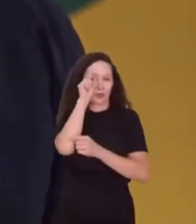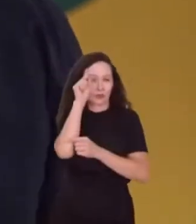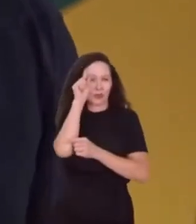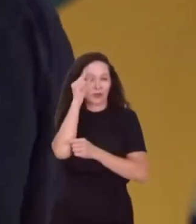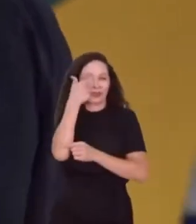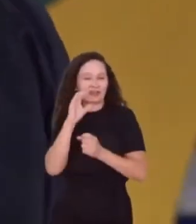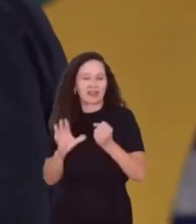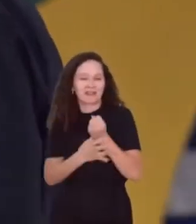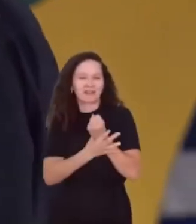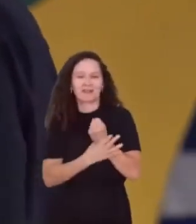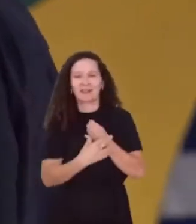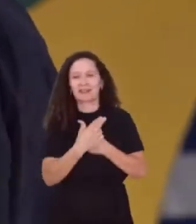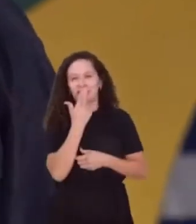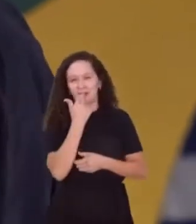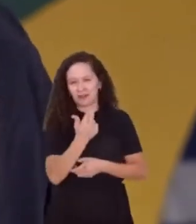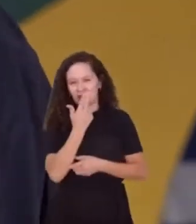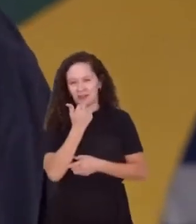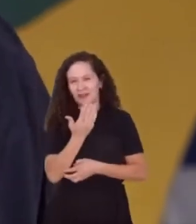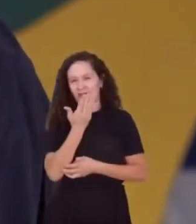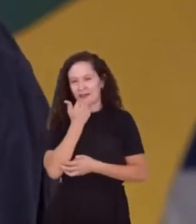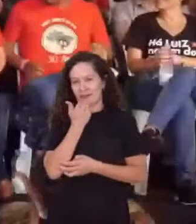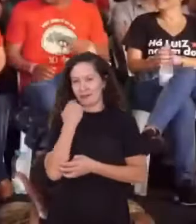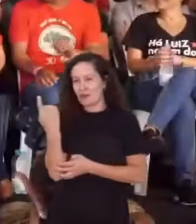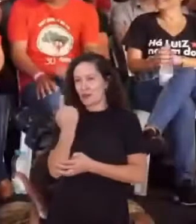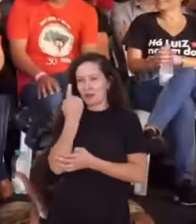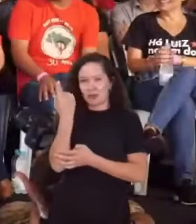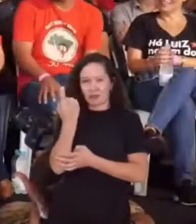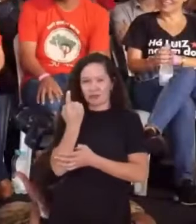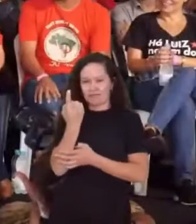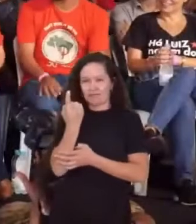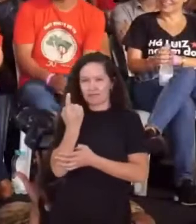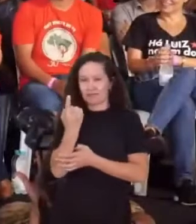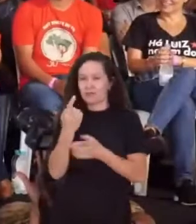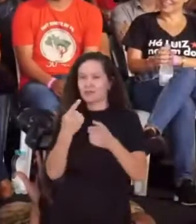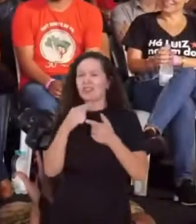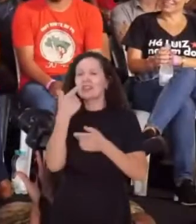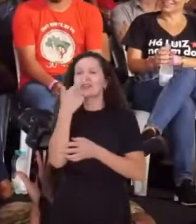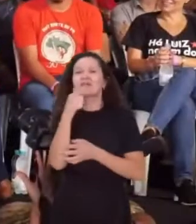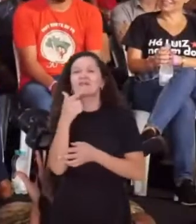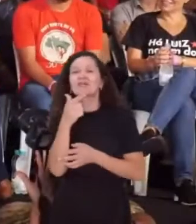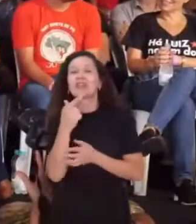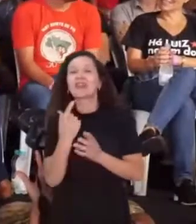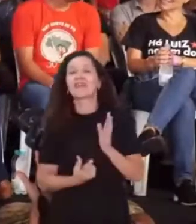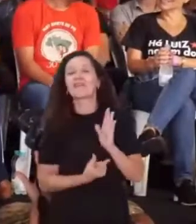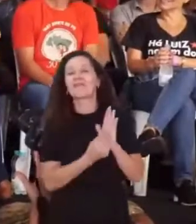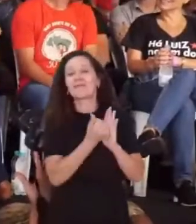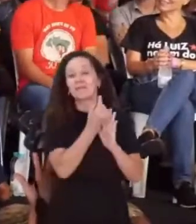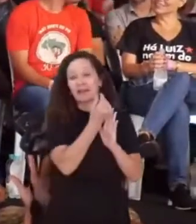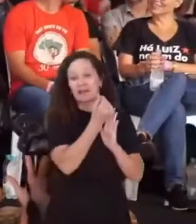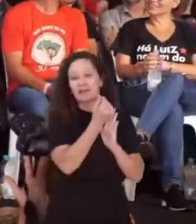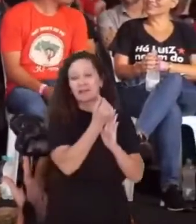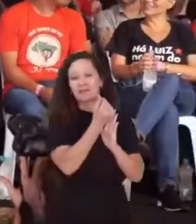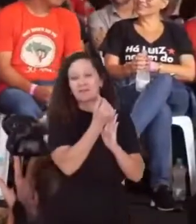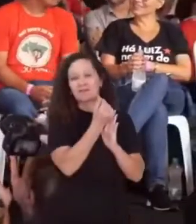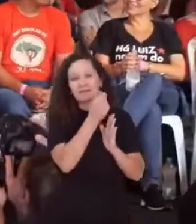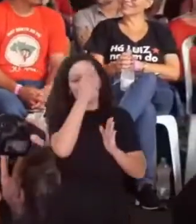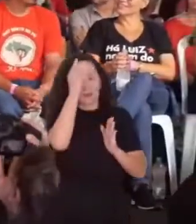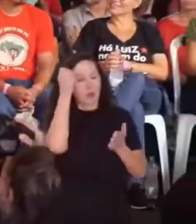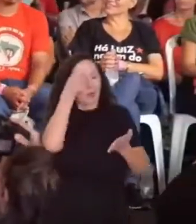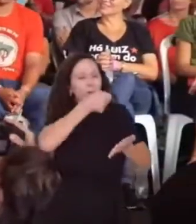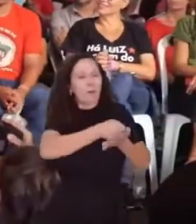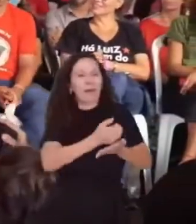isso é uma única razão. É porque não tem dinheiro para as pessoas comprarem. Porque na hora que tiver